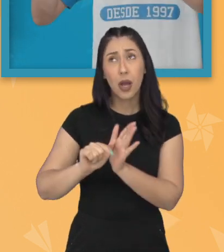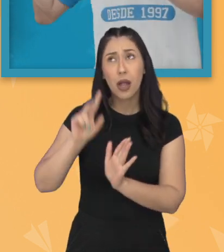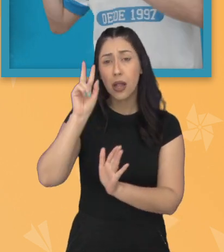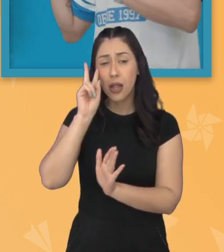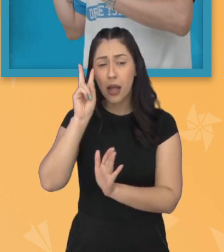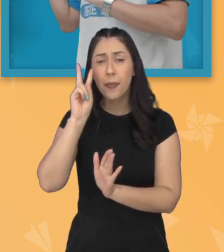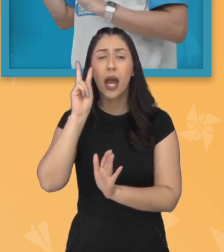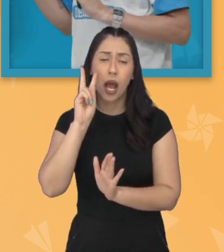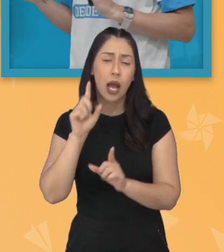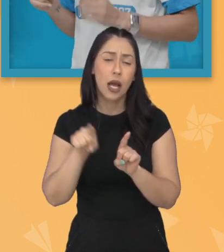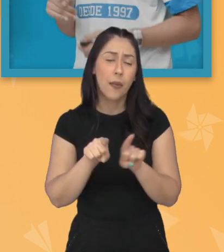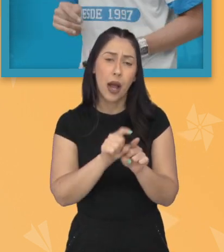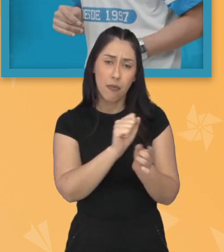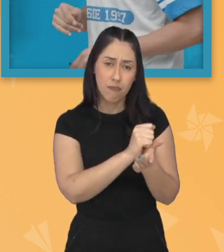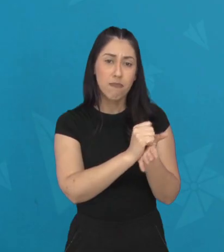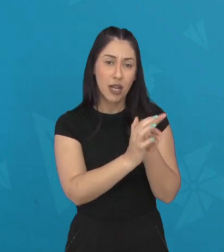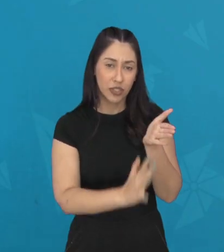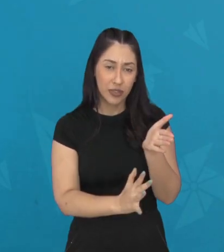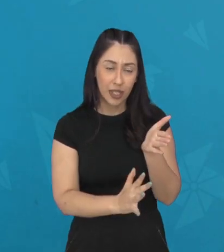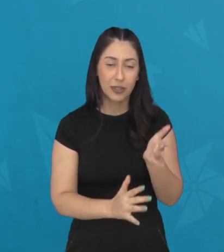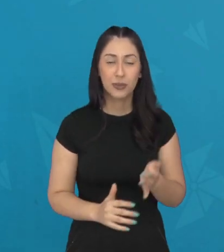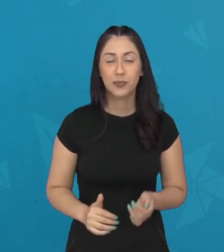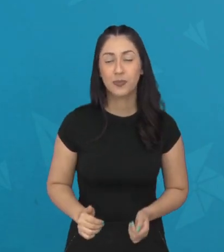alguns conteúdos que a gente viu hoje, tudo bem?